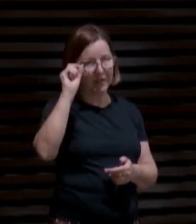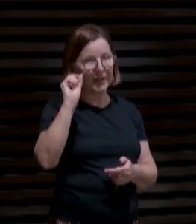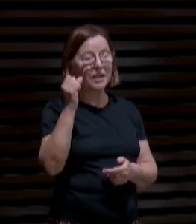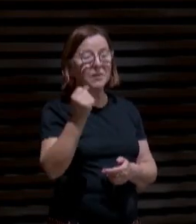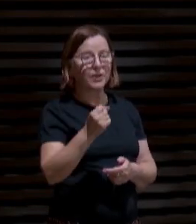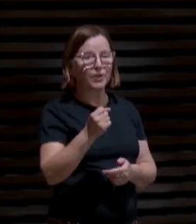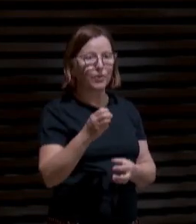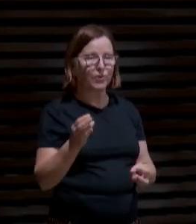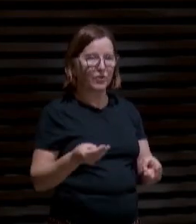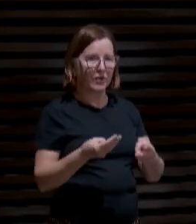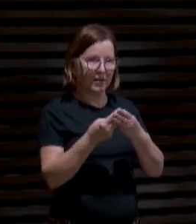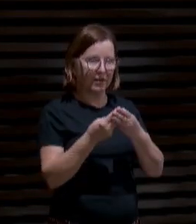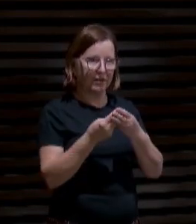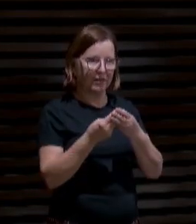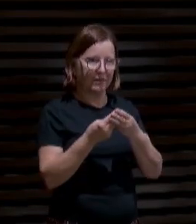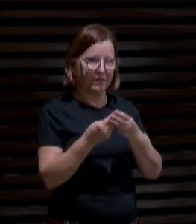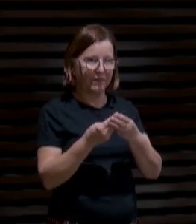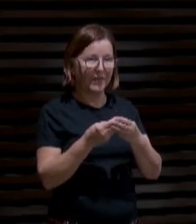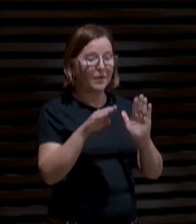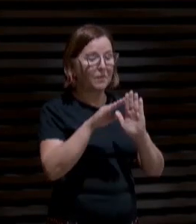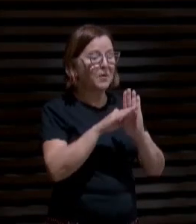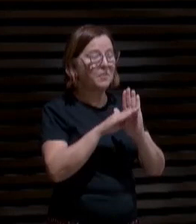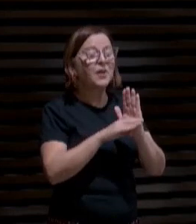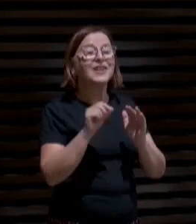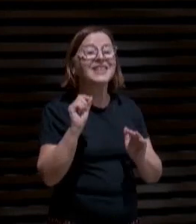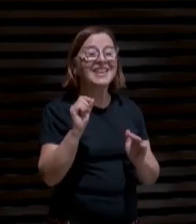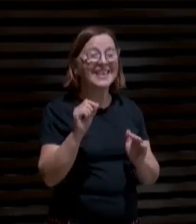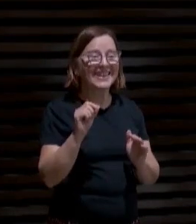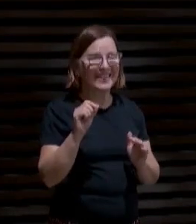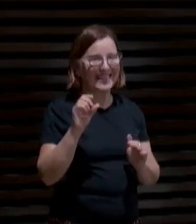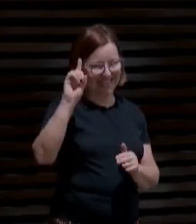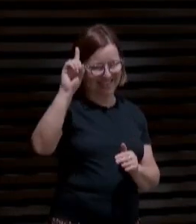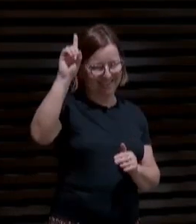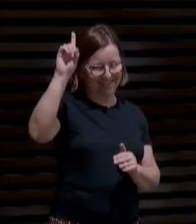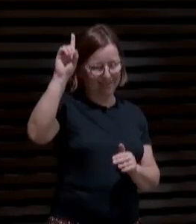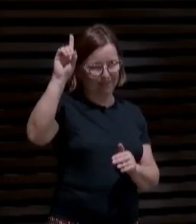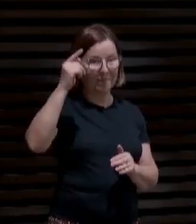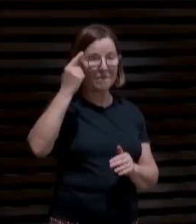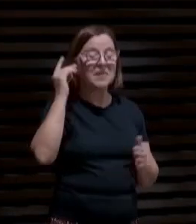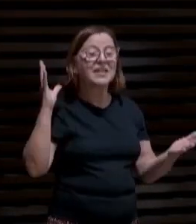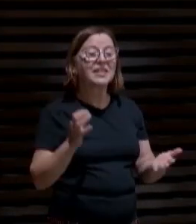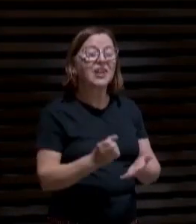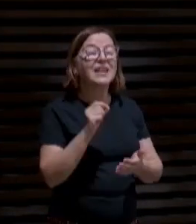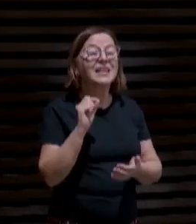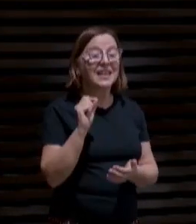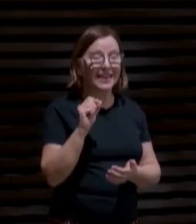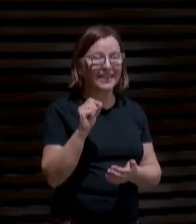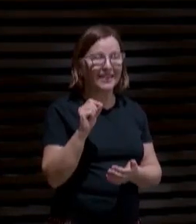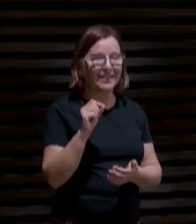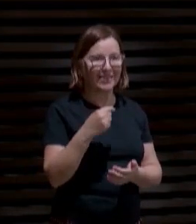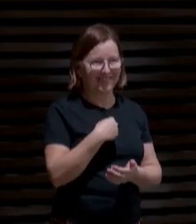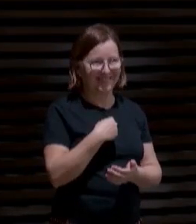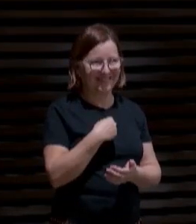judeus. Por determinado propósito de quem? De Deus. Para salvar quem?